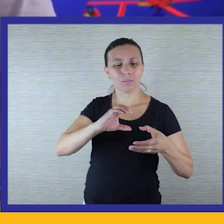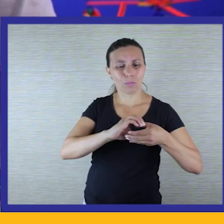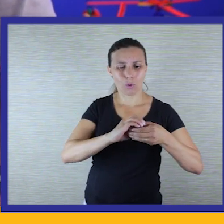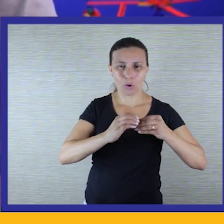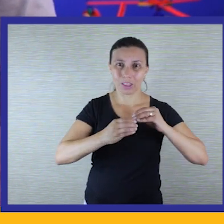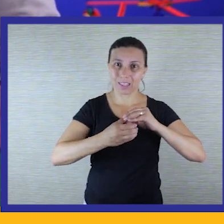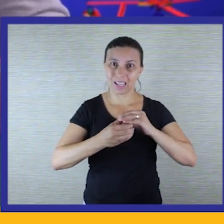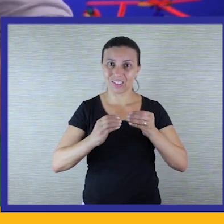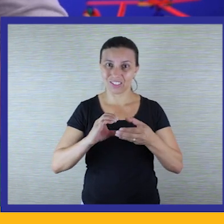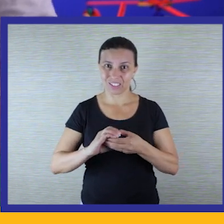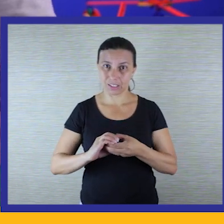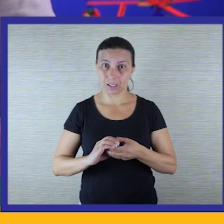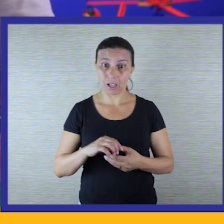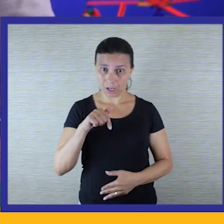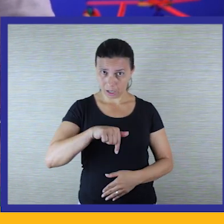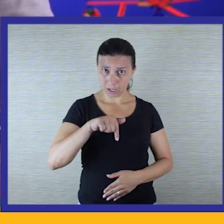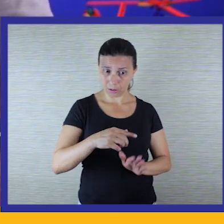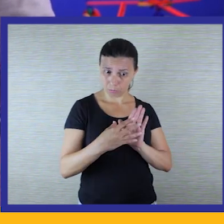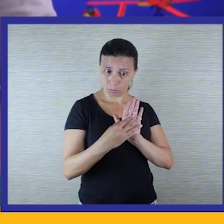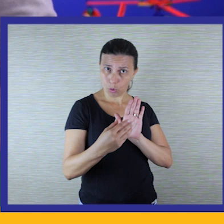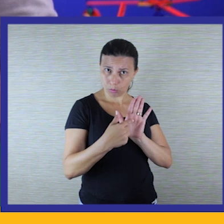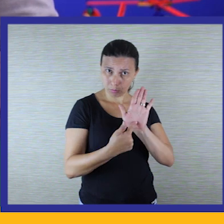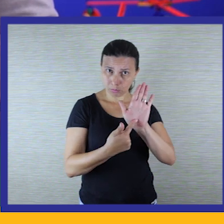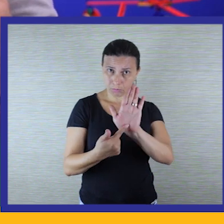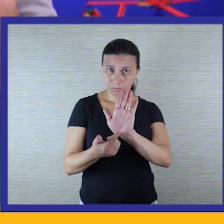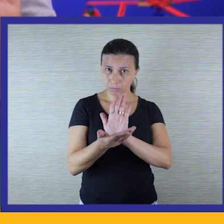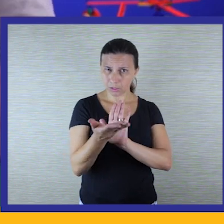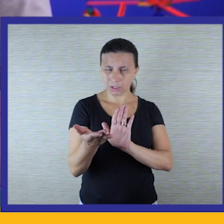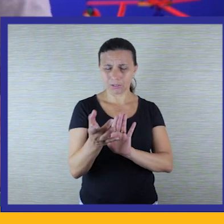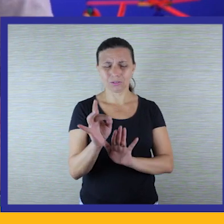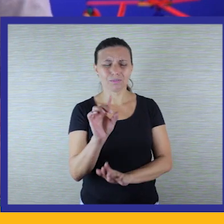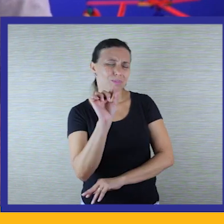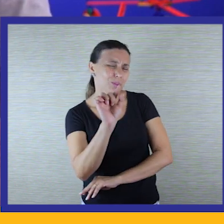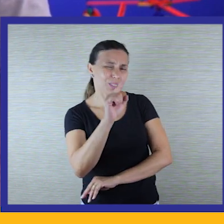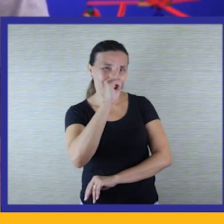que apresentamos são apenas algumas ideias, mas o limite das